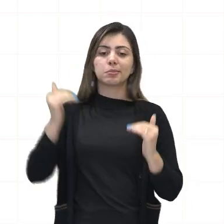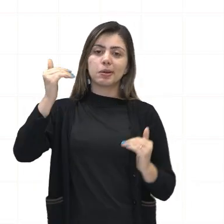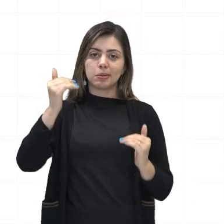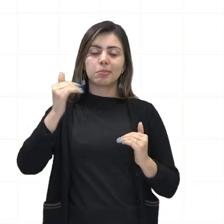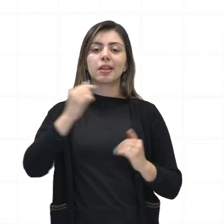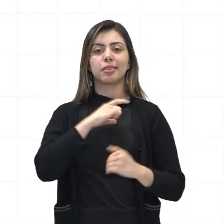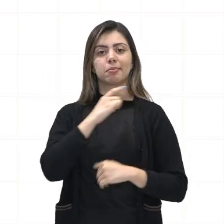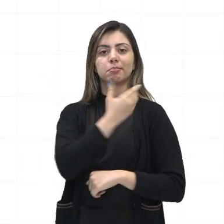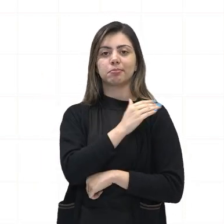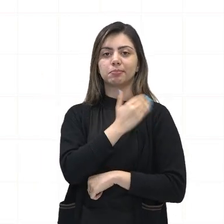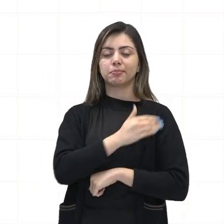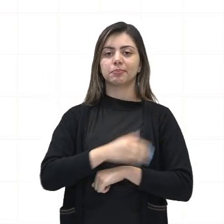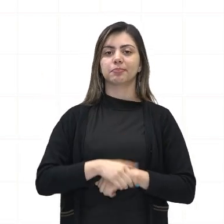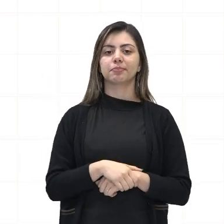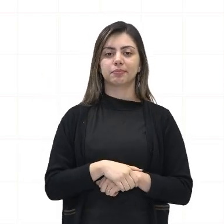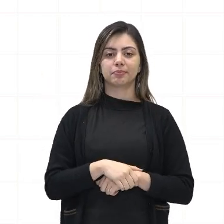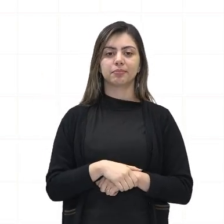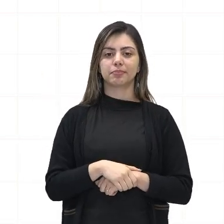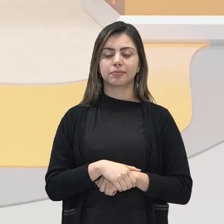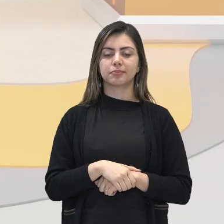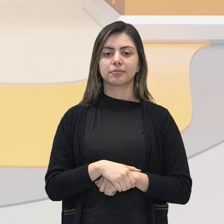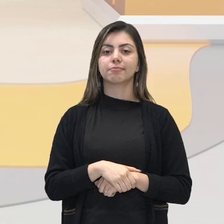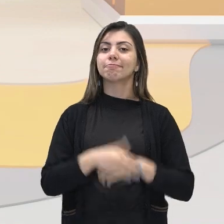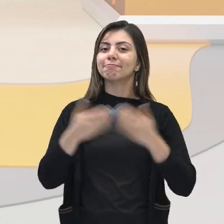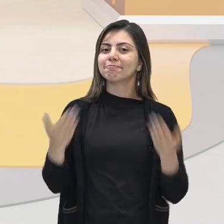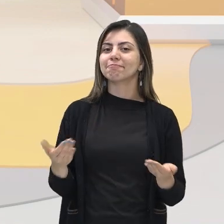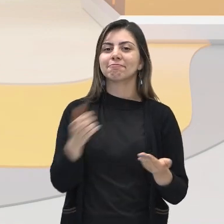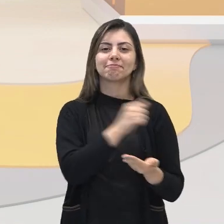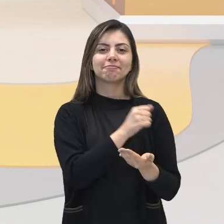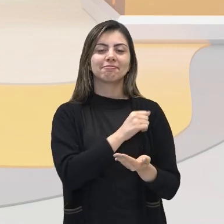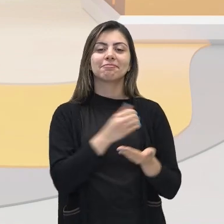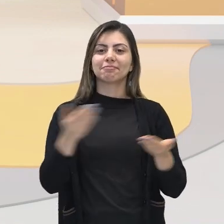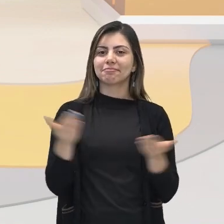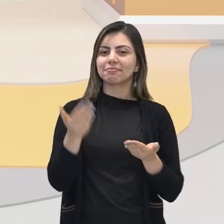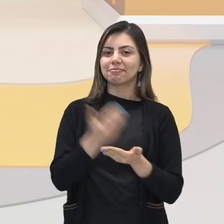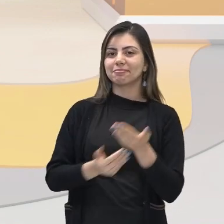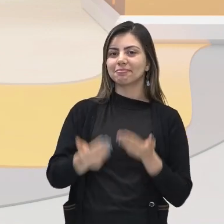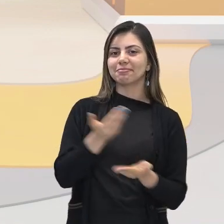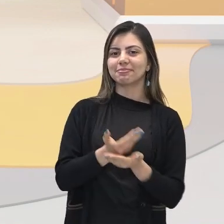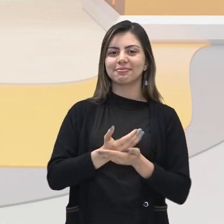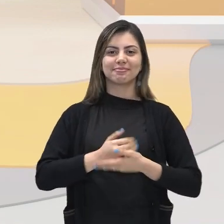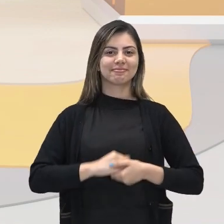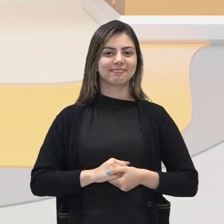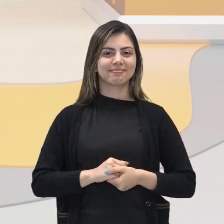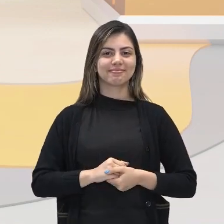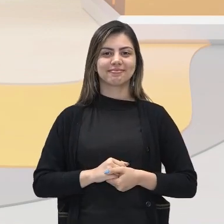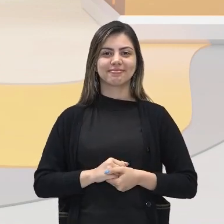visões estereotipadas. Então, meus queridos e queridas, vamos iniciar nossa aula?